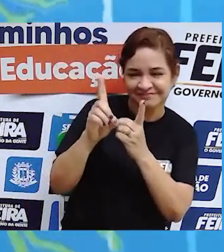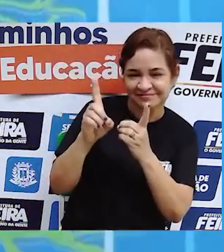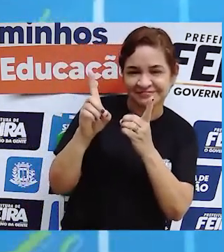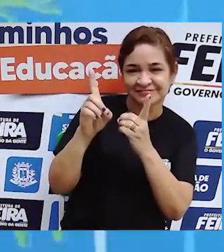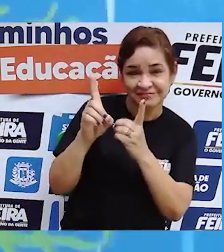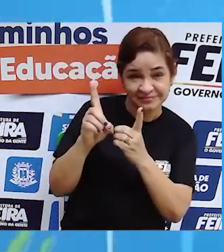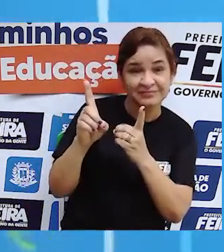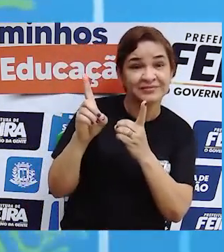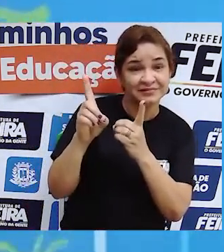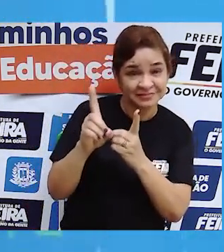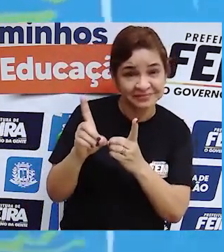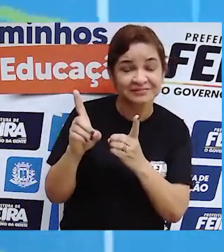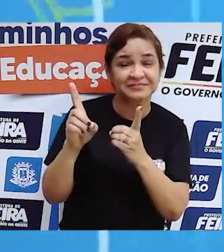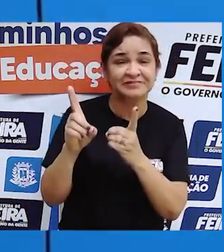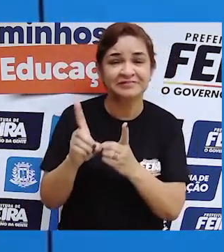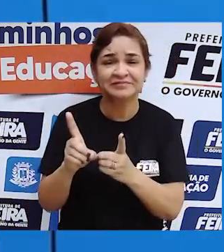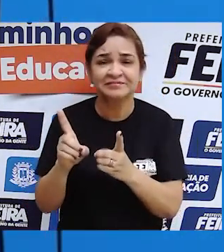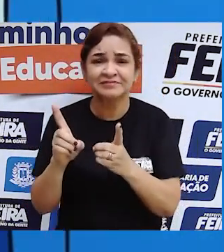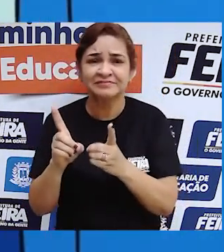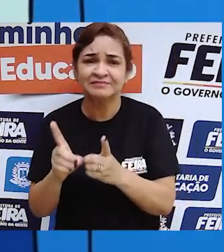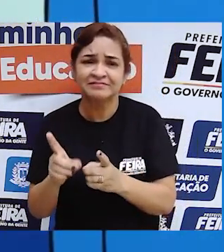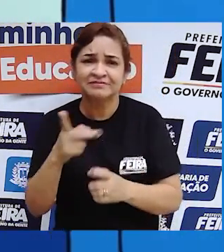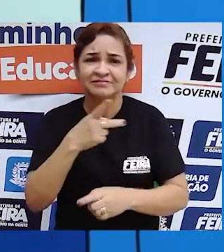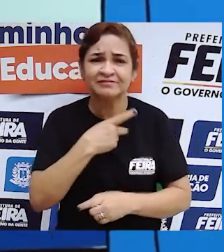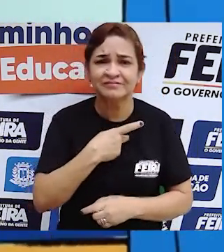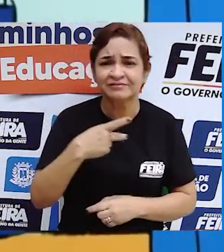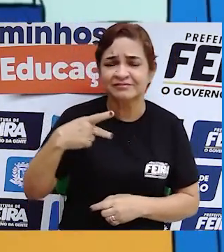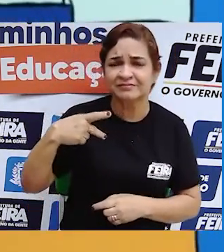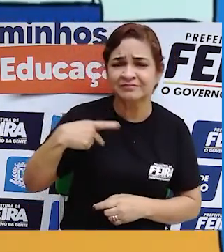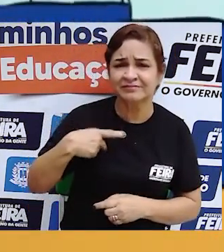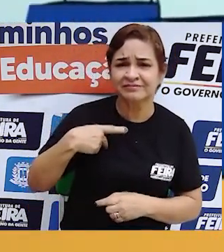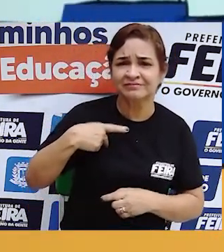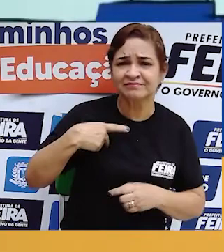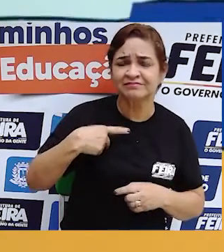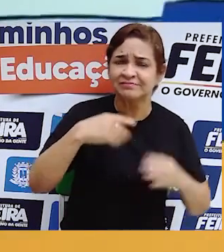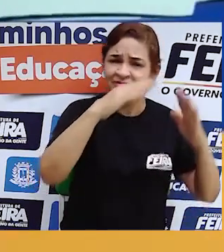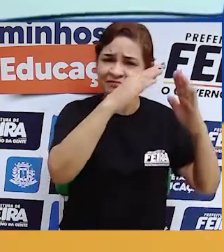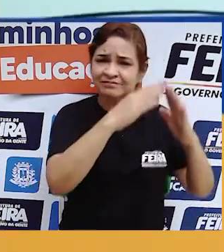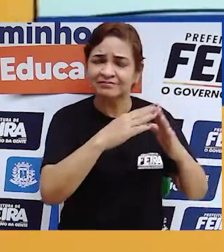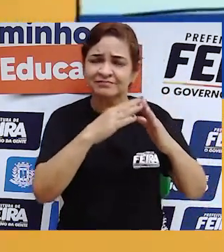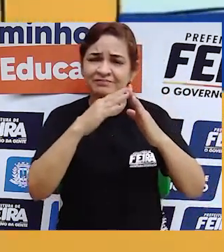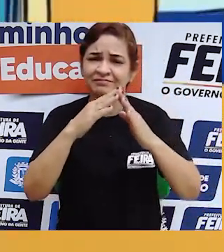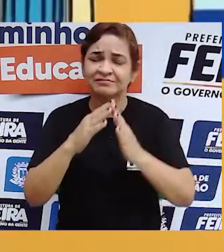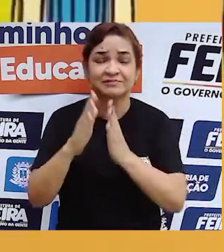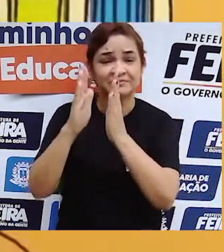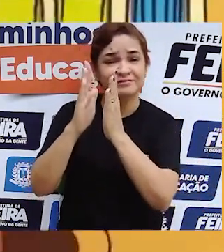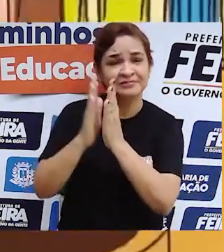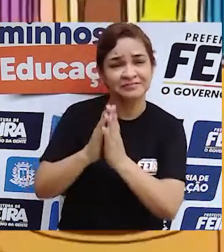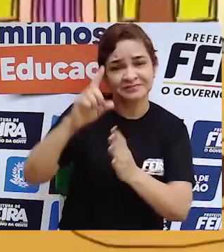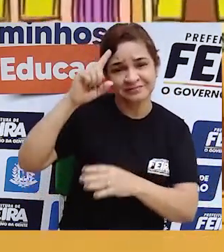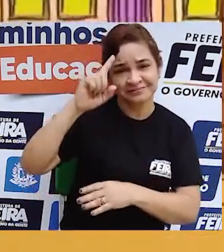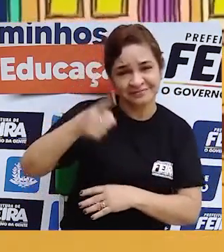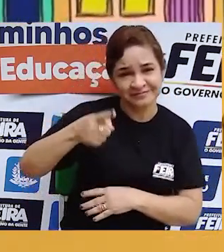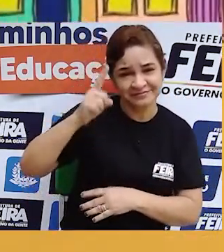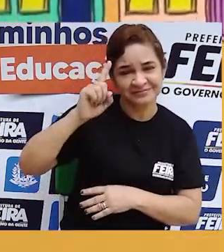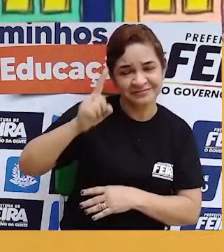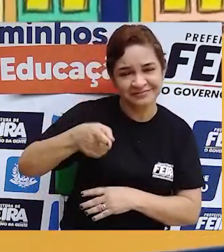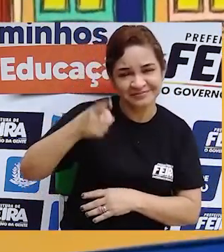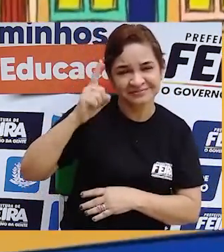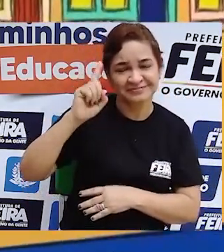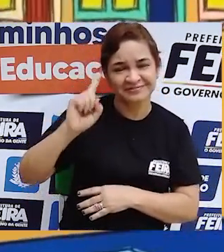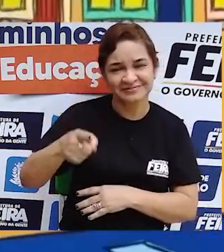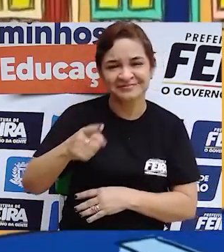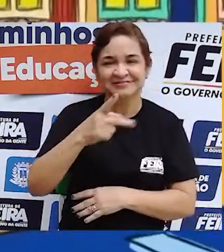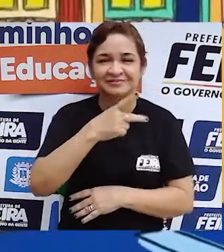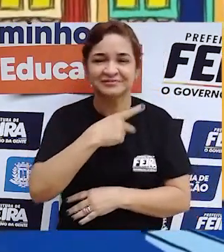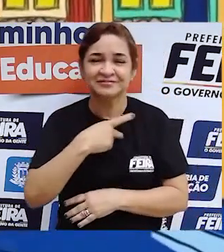tua companhia. Os pastores dessa aldeia fazem prece noite e dia. Os pastores